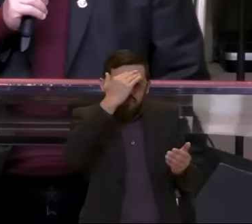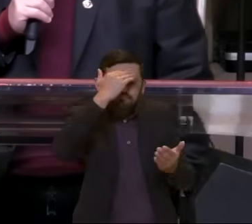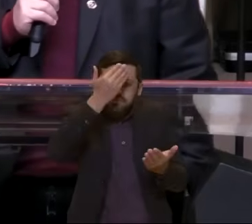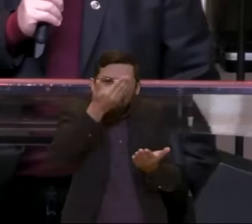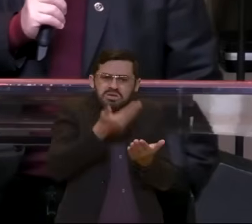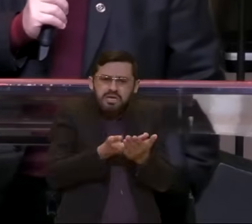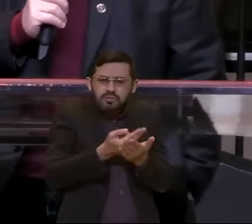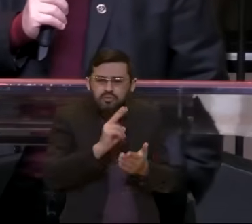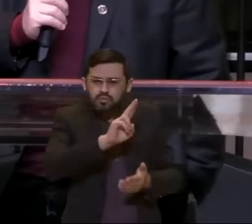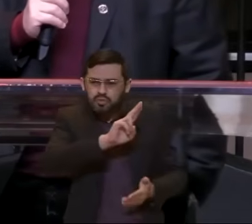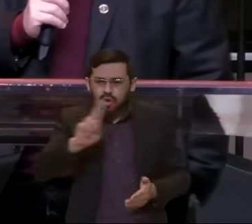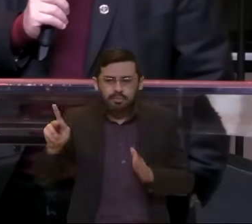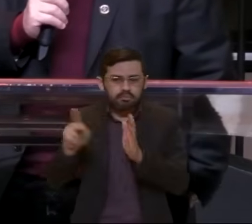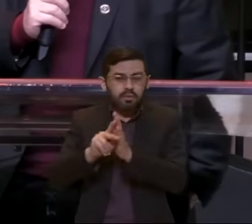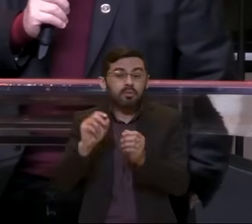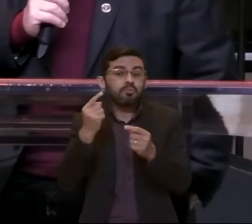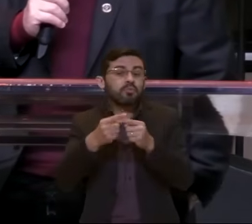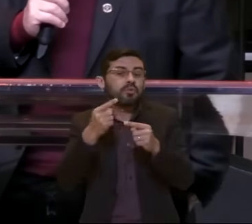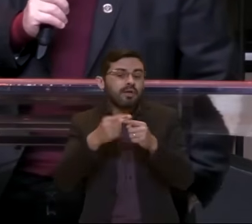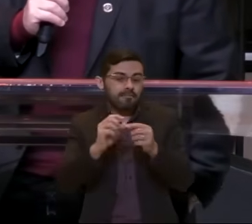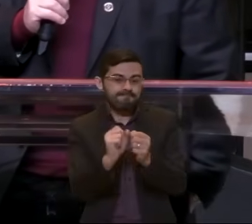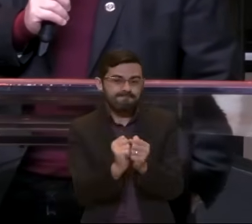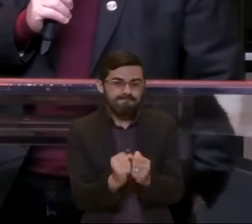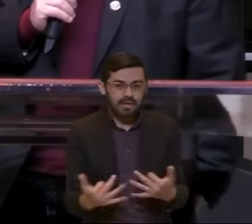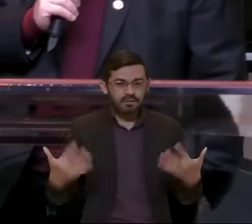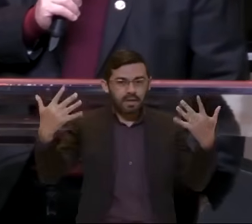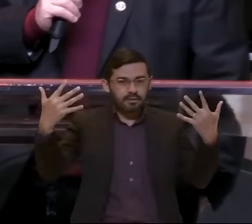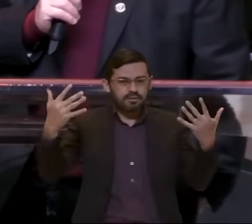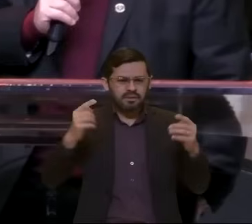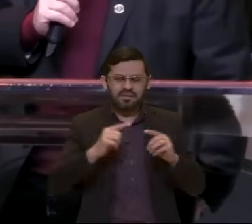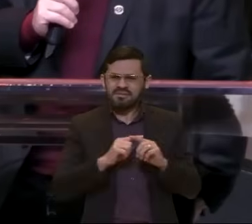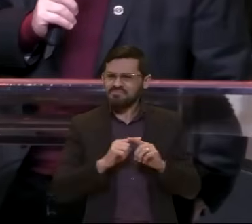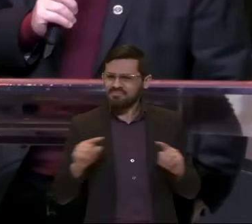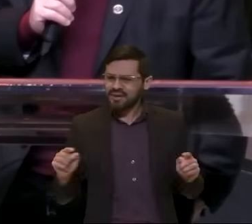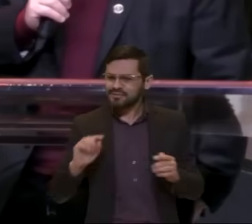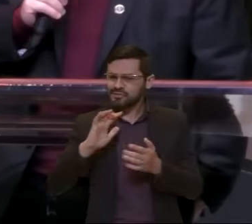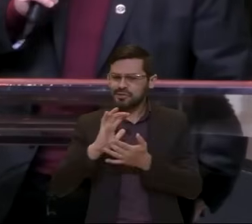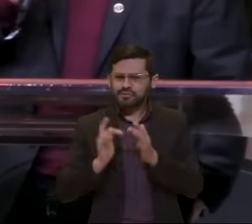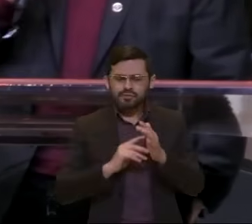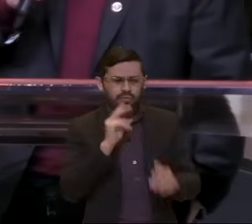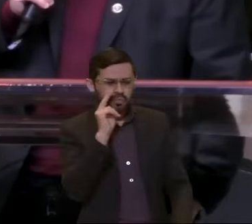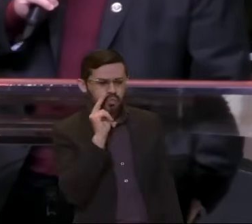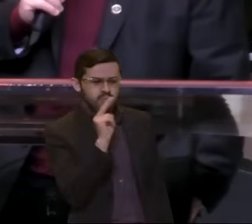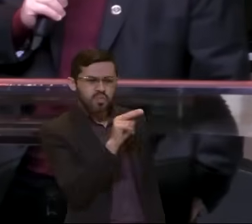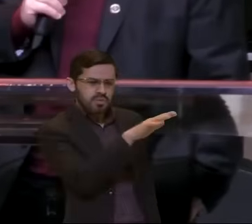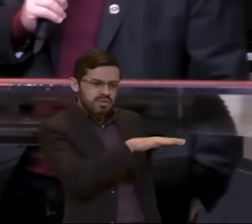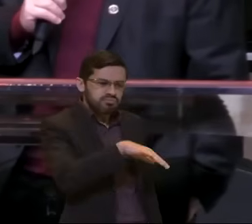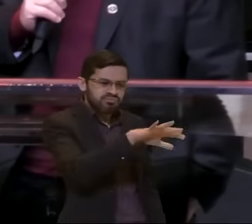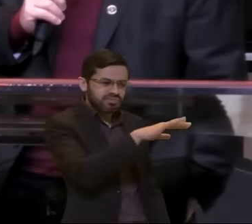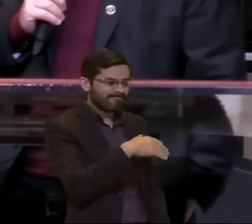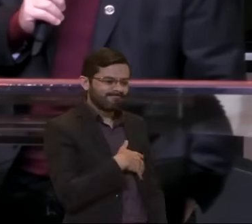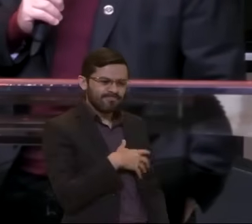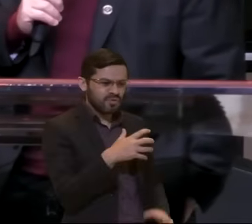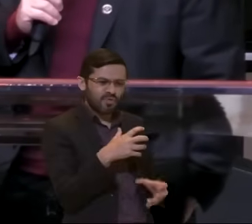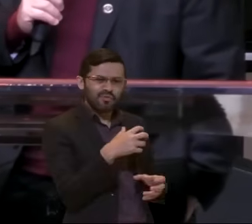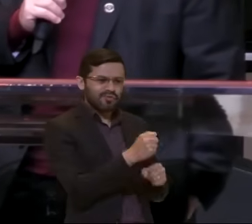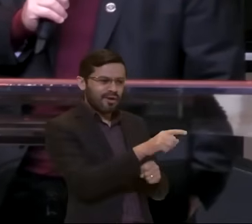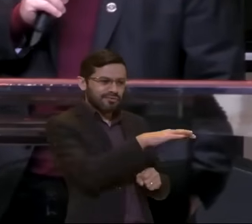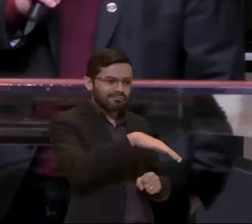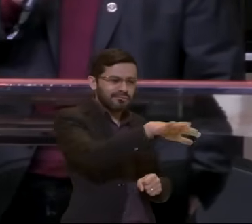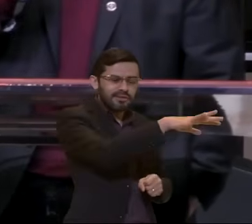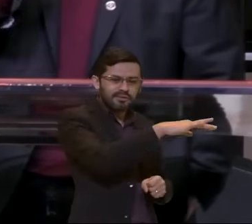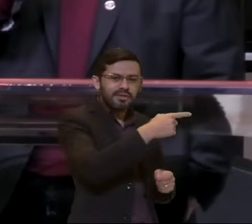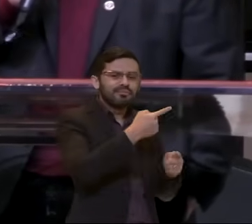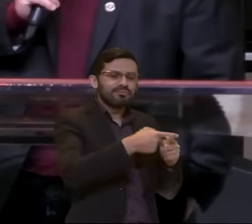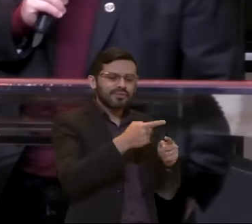os sinais que ele fazia. Mas o próprio Jesus não confiava neles,